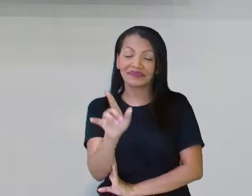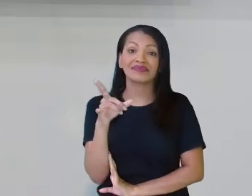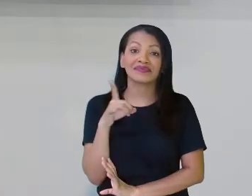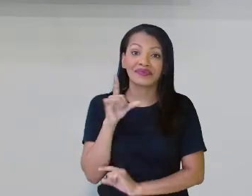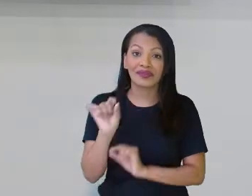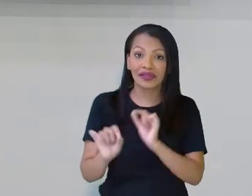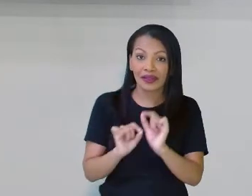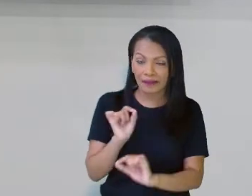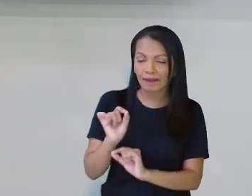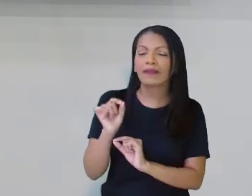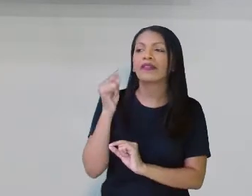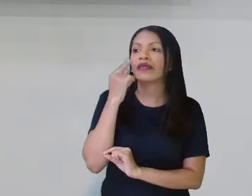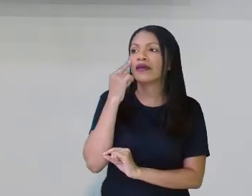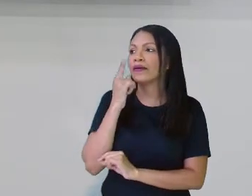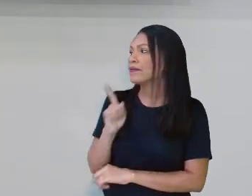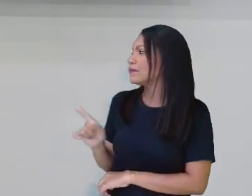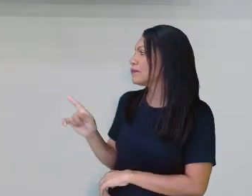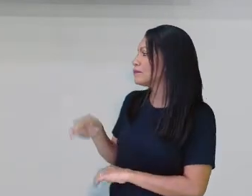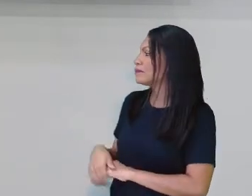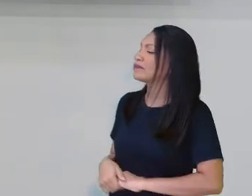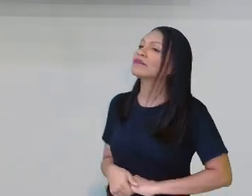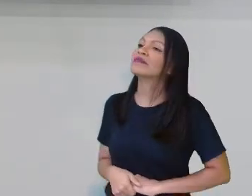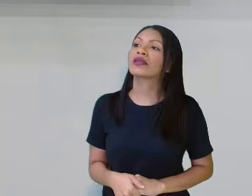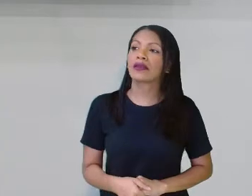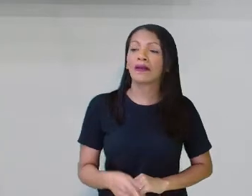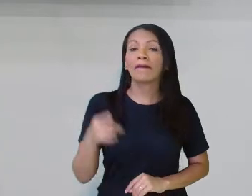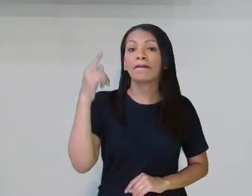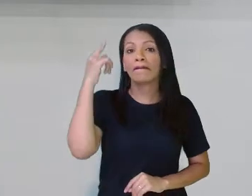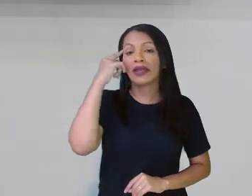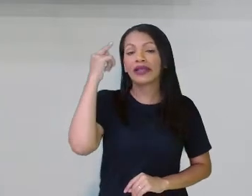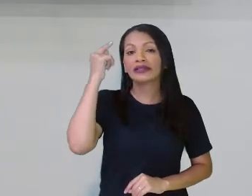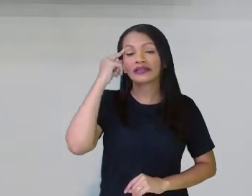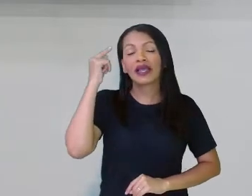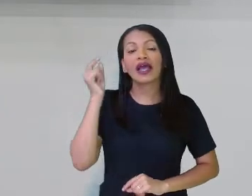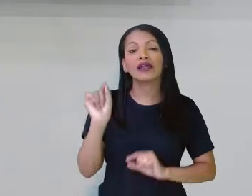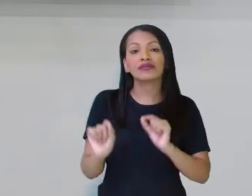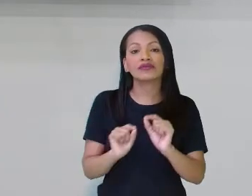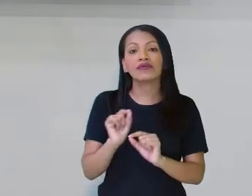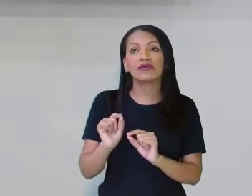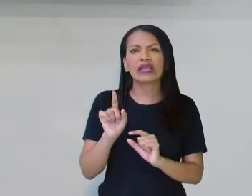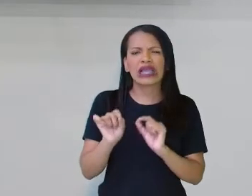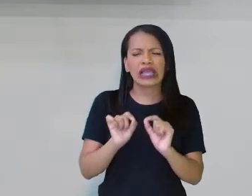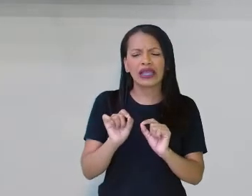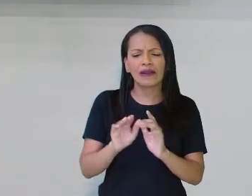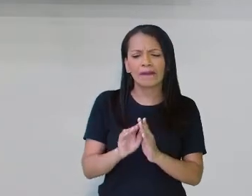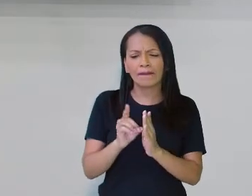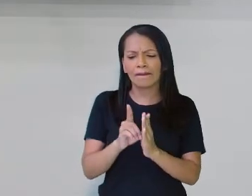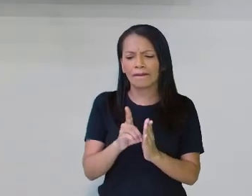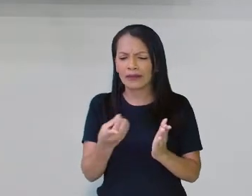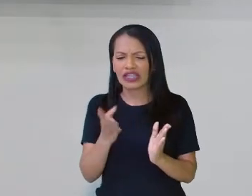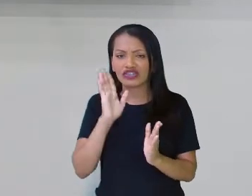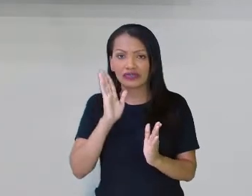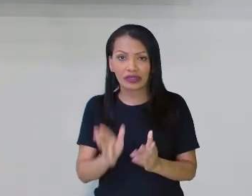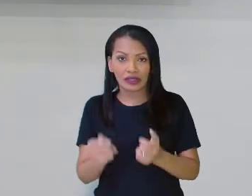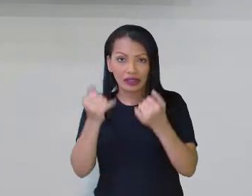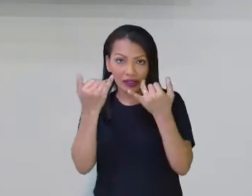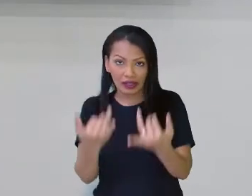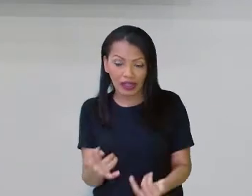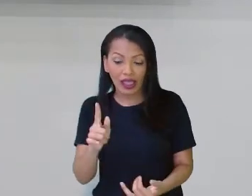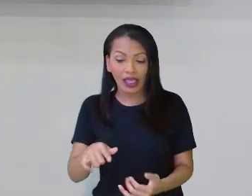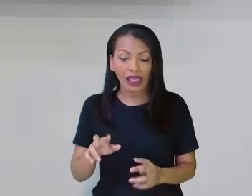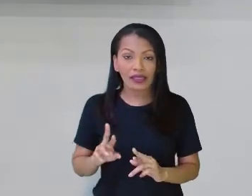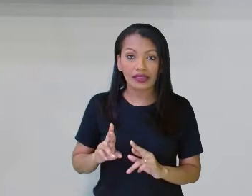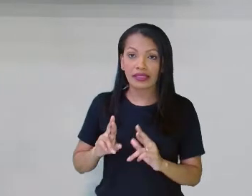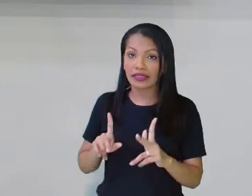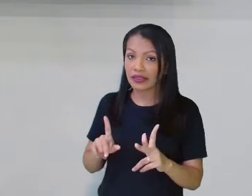está encaminhando e pensando, olha só, num verbete de enciclopédia, que eu já falei aqui também, que é bem diferente